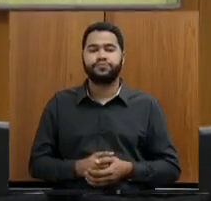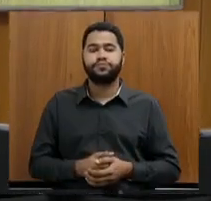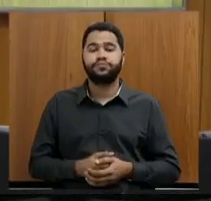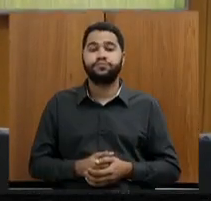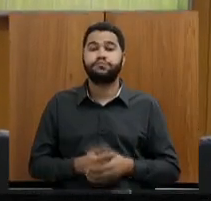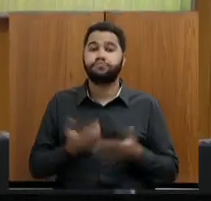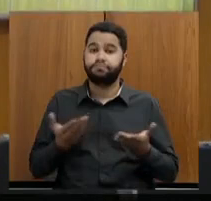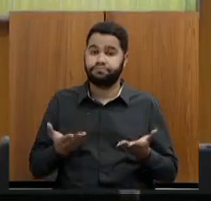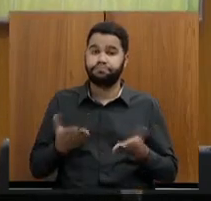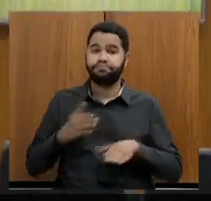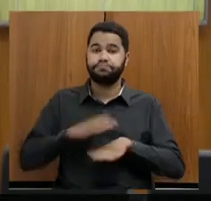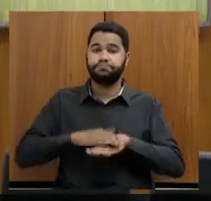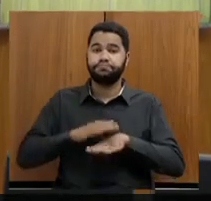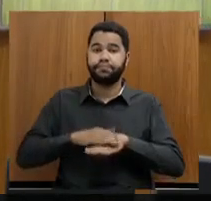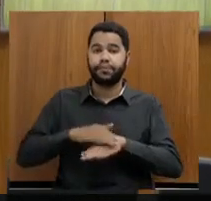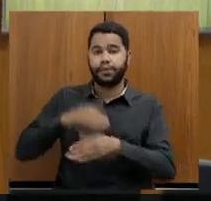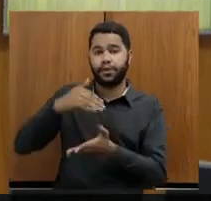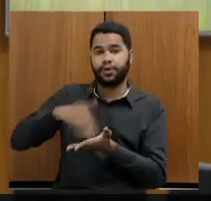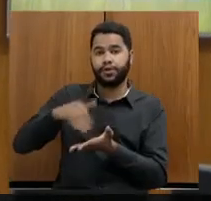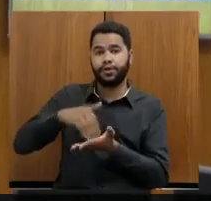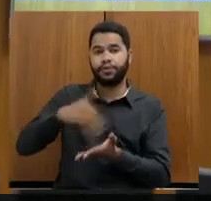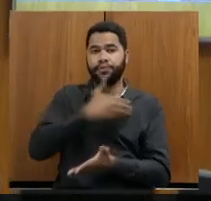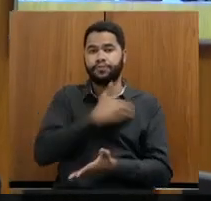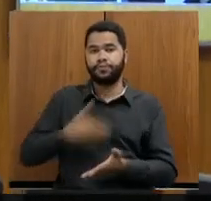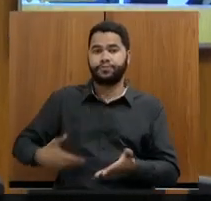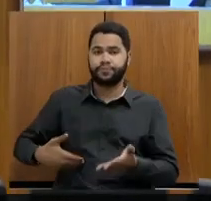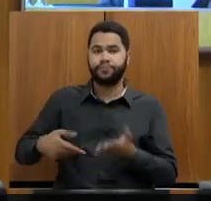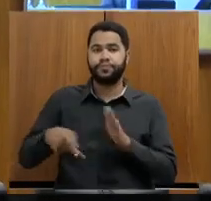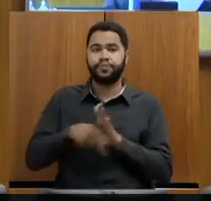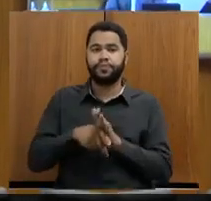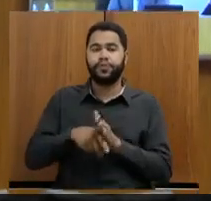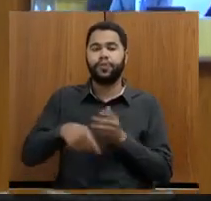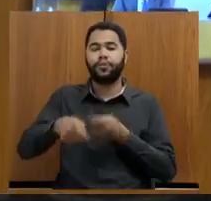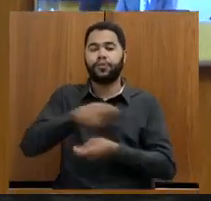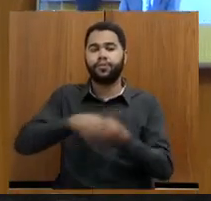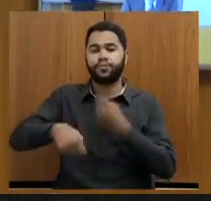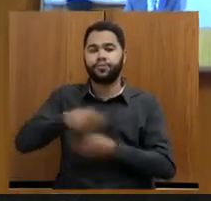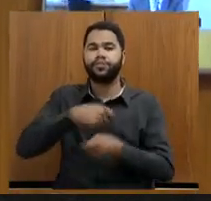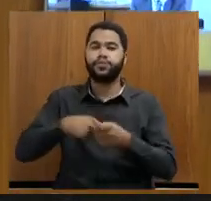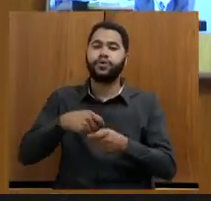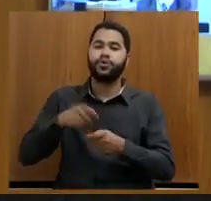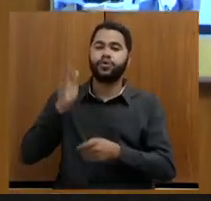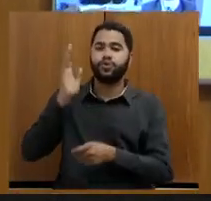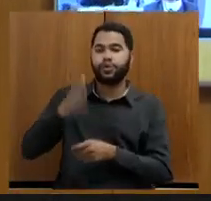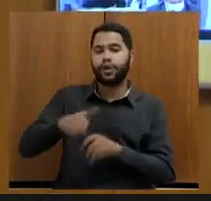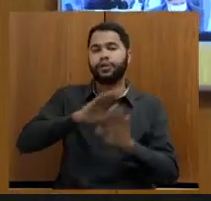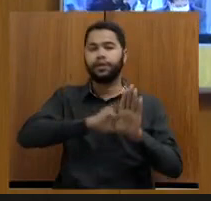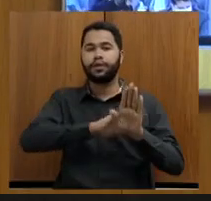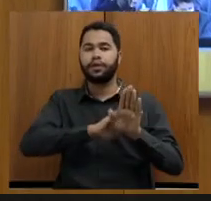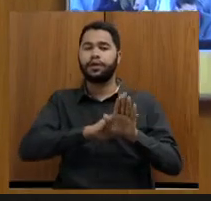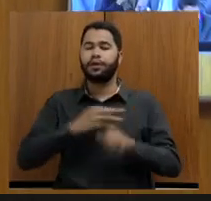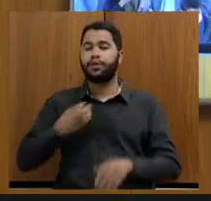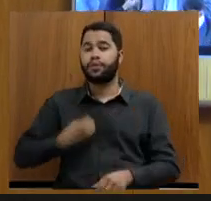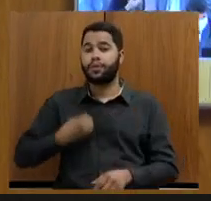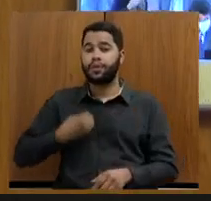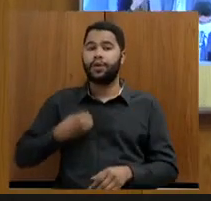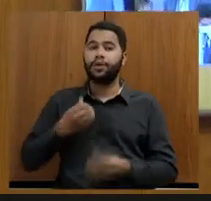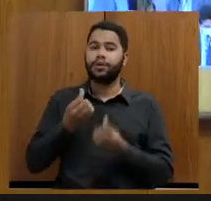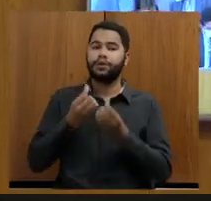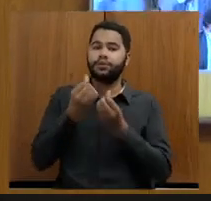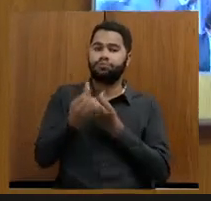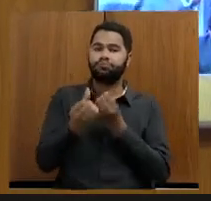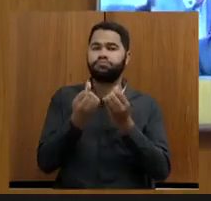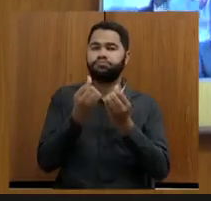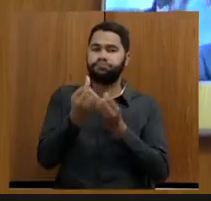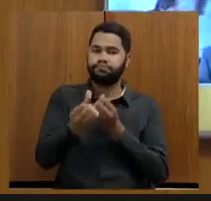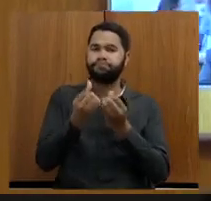por ele os secretários de estado e dirigentes de entidades da administração direta e indireta devem comparecer semestralmente